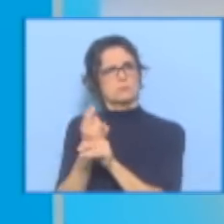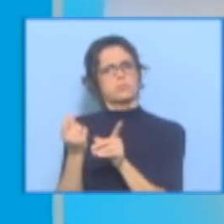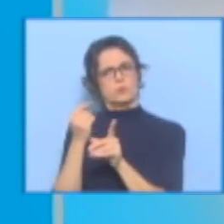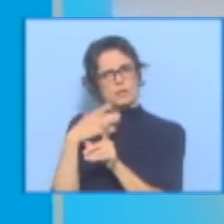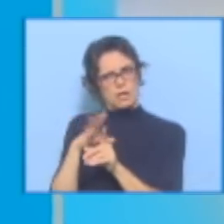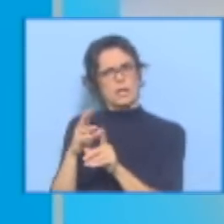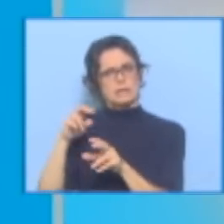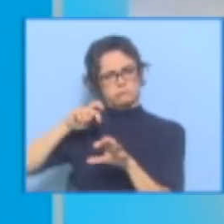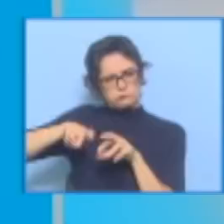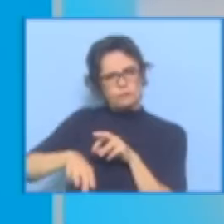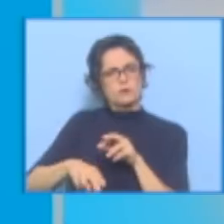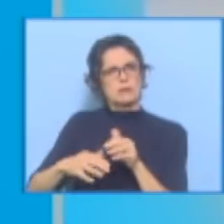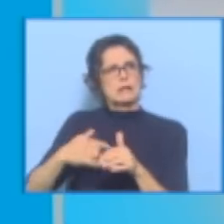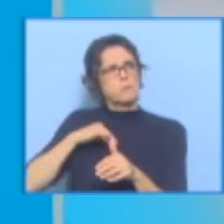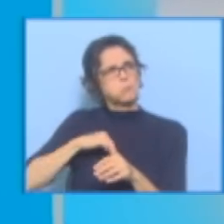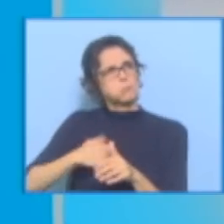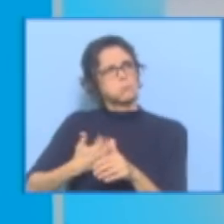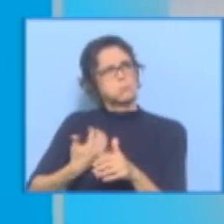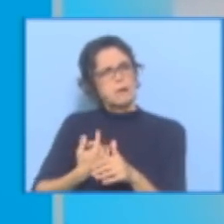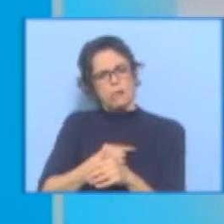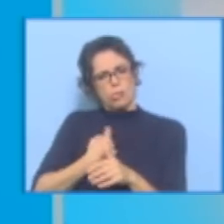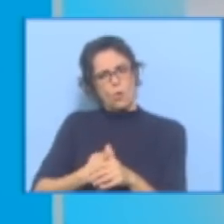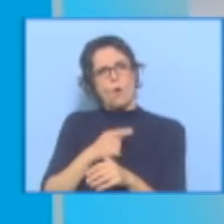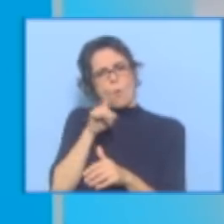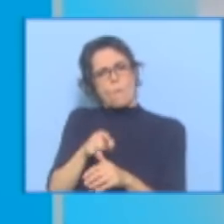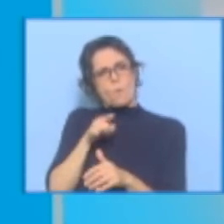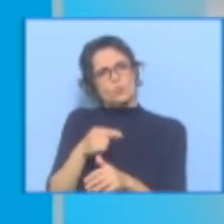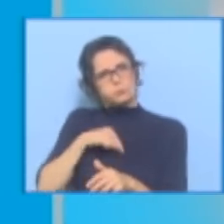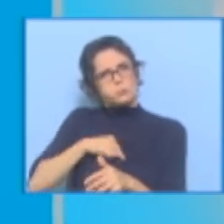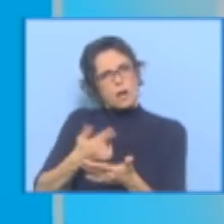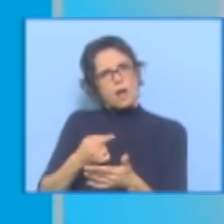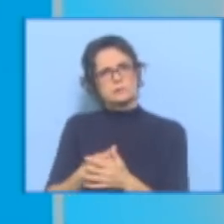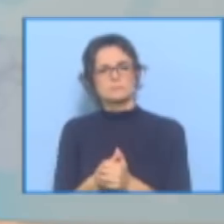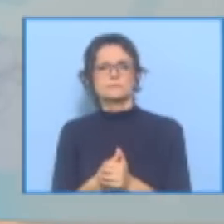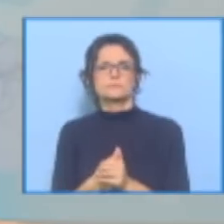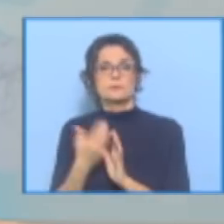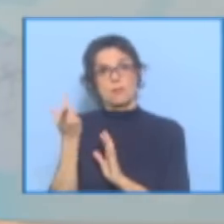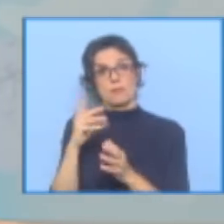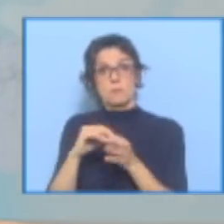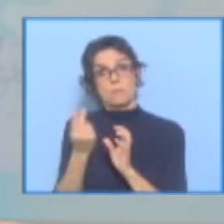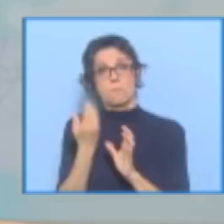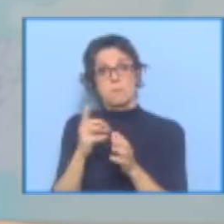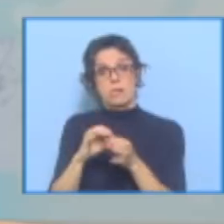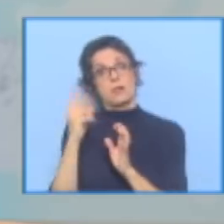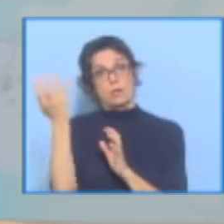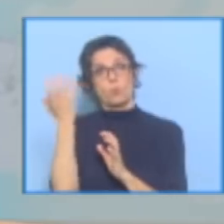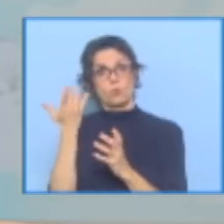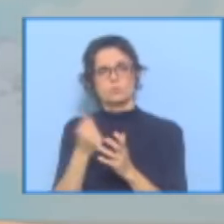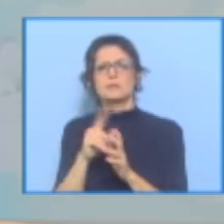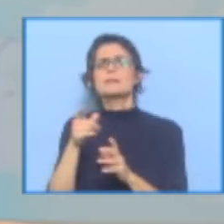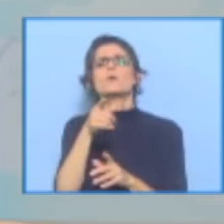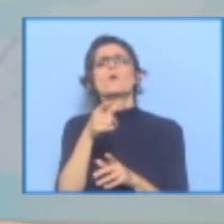suas inquietações espirituais ou mesmo inquietações culturais. E qual é o papel de uma associação de estudantes nesta faculdade